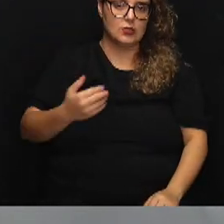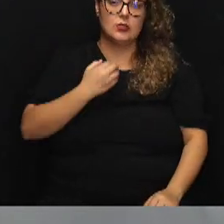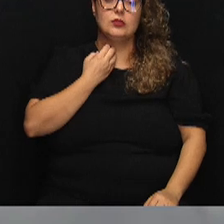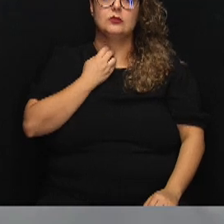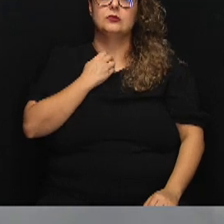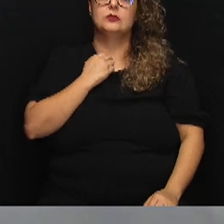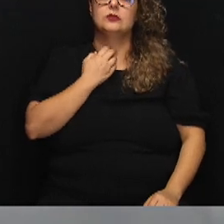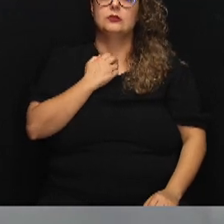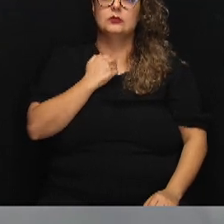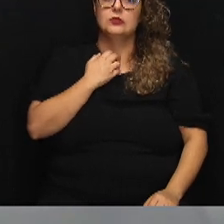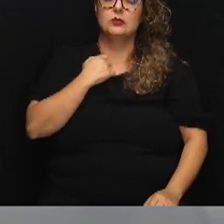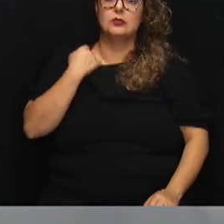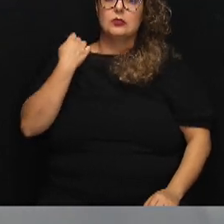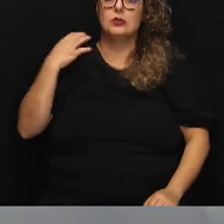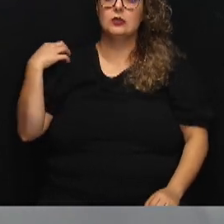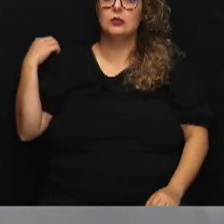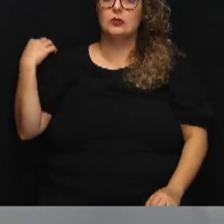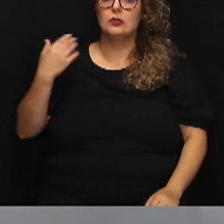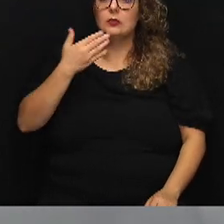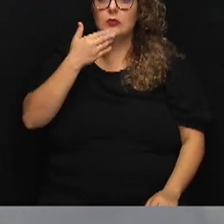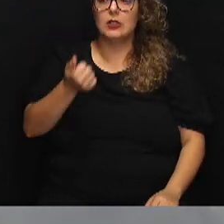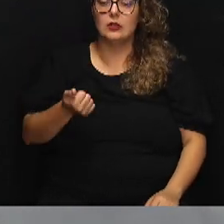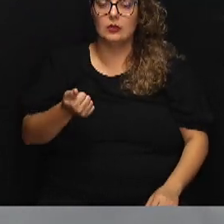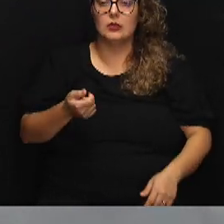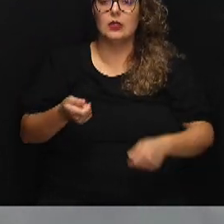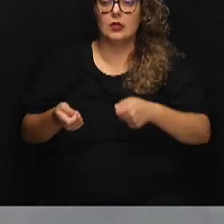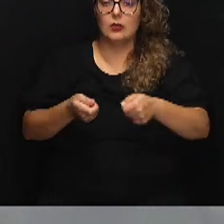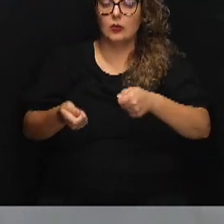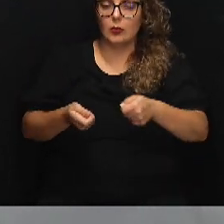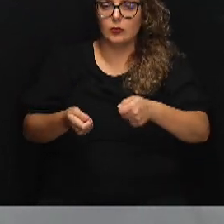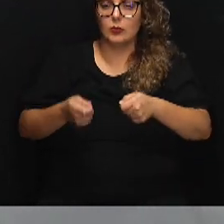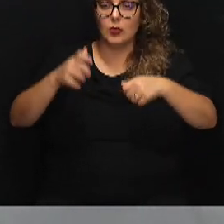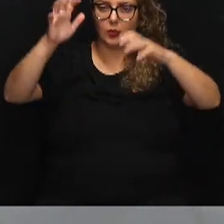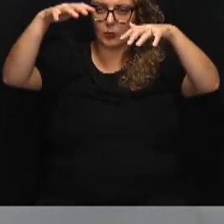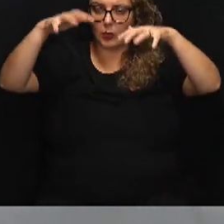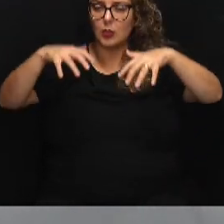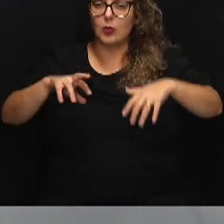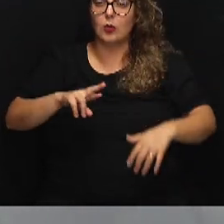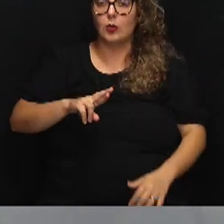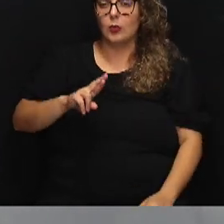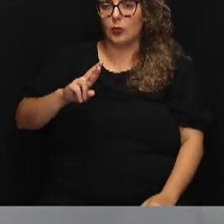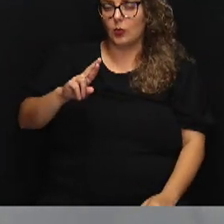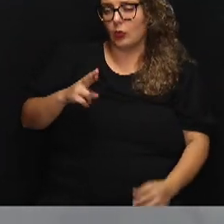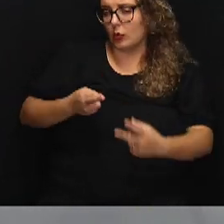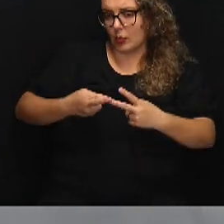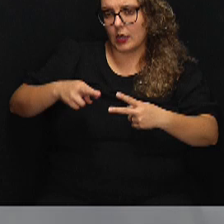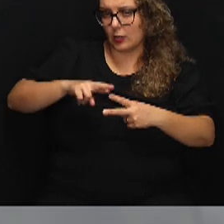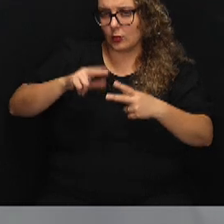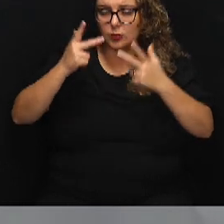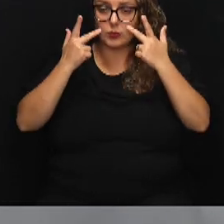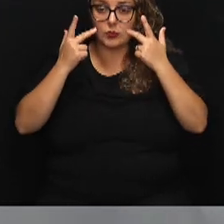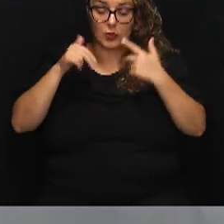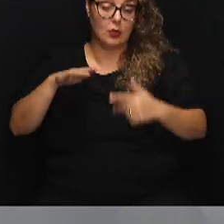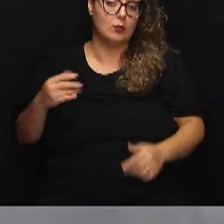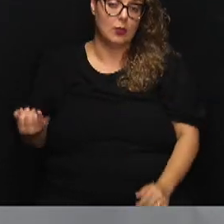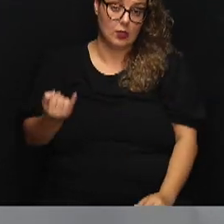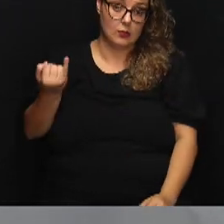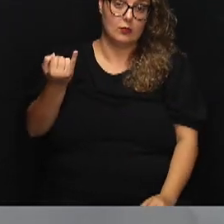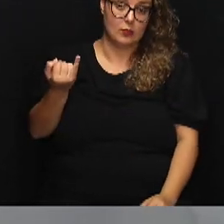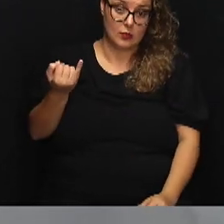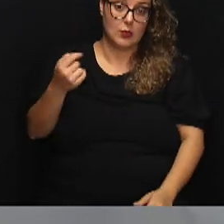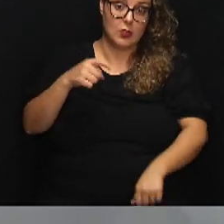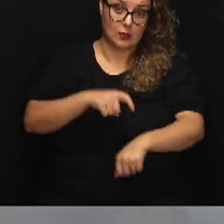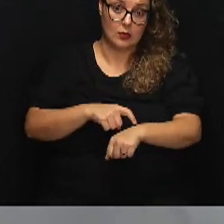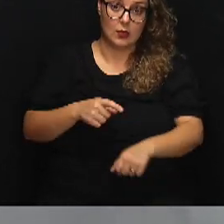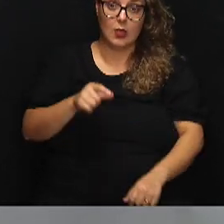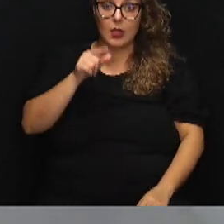melhorar a retenção de água, que, na verdade, recurso natural, um dos mais valiosos, de fato, nesse momento. A